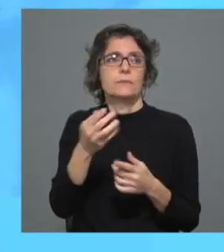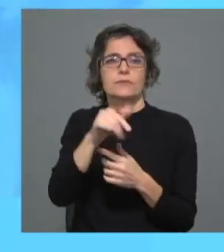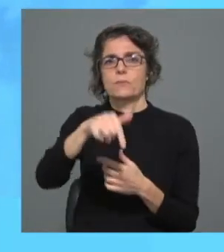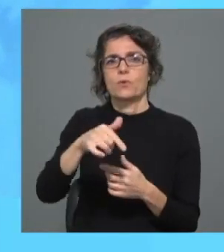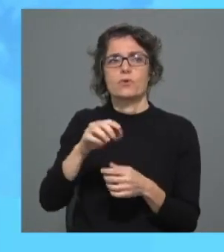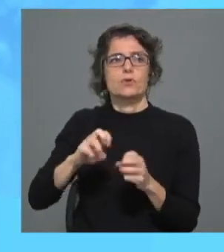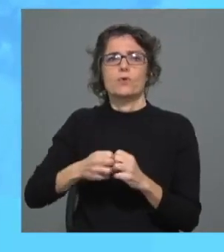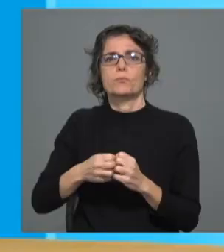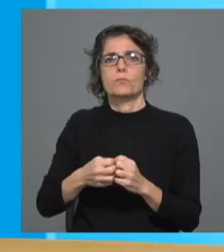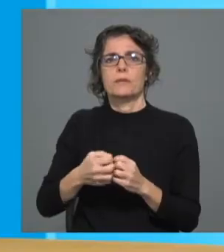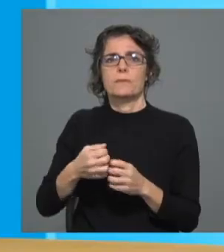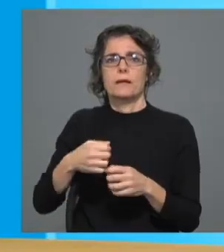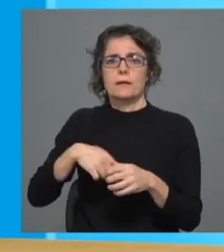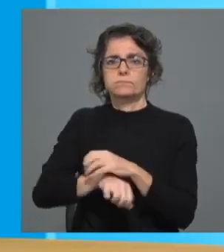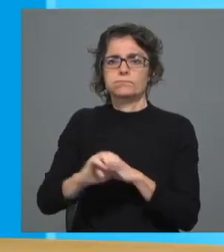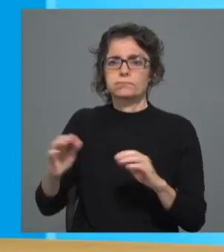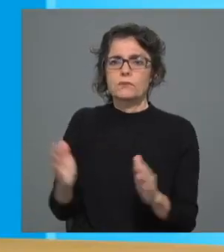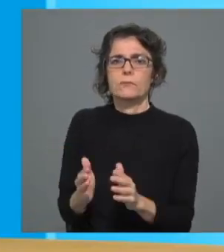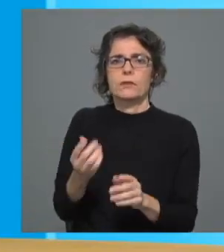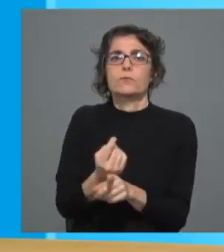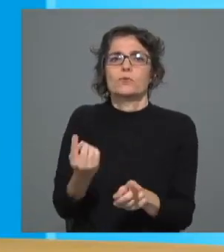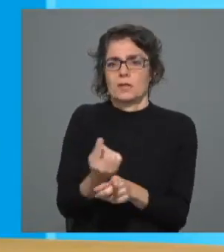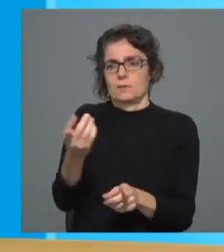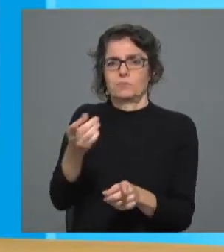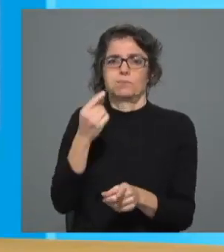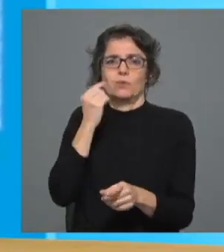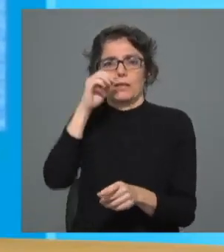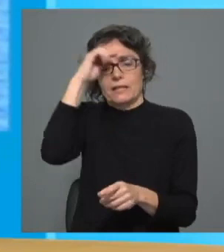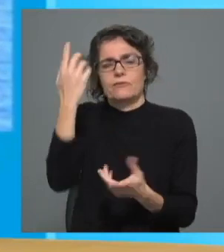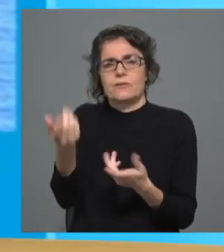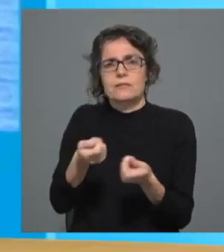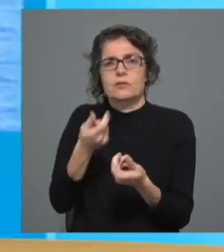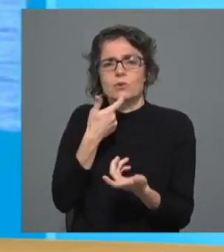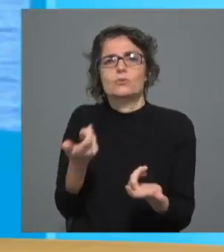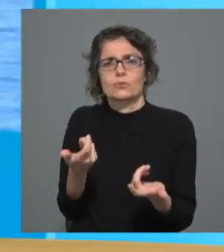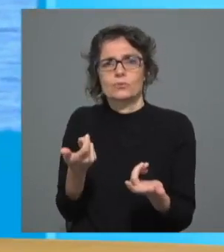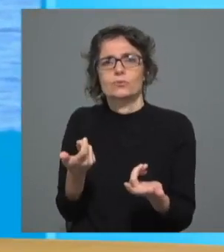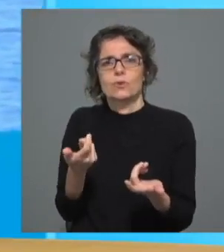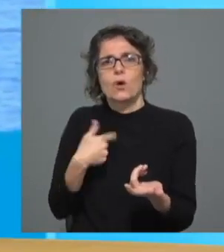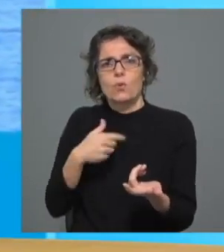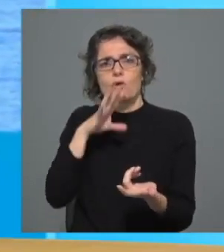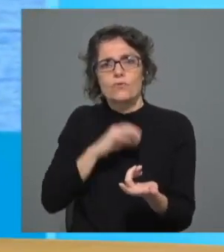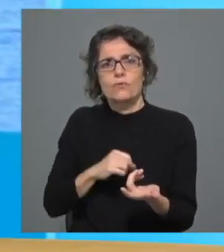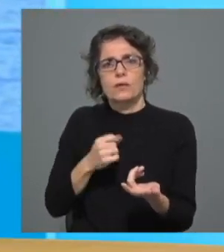facto, assumir compromissos desse tipo, não é? De ter filhos quando